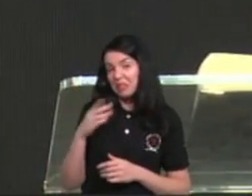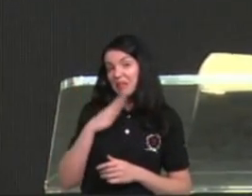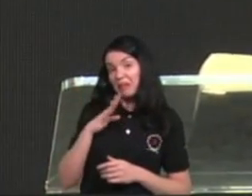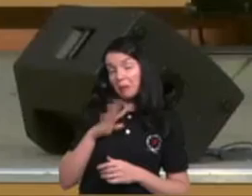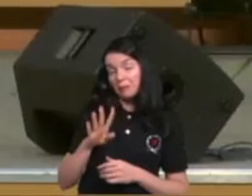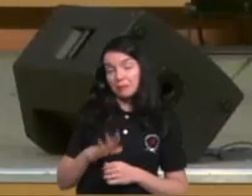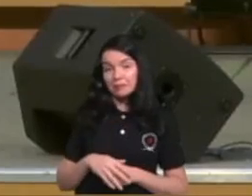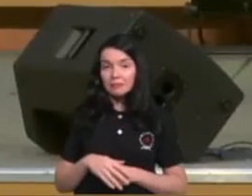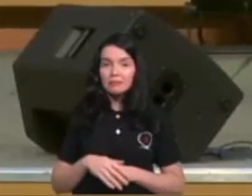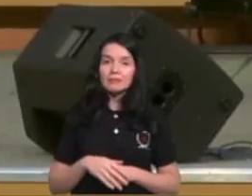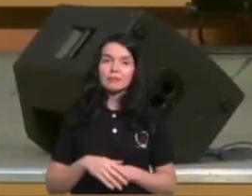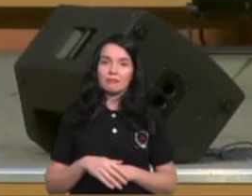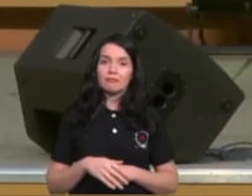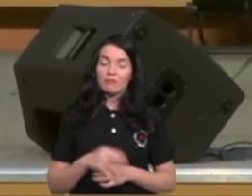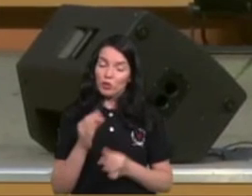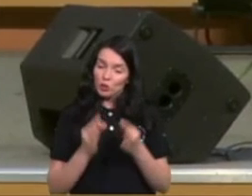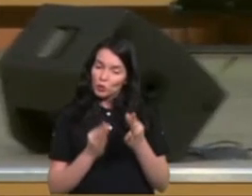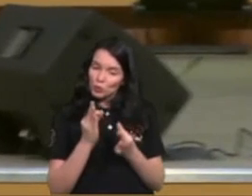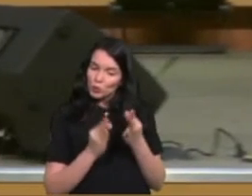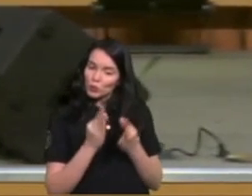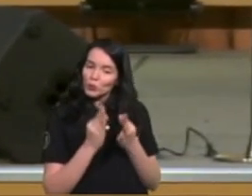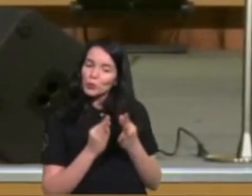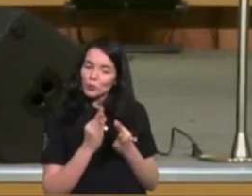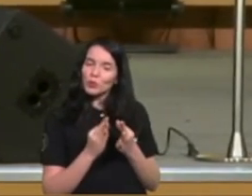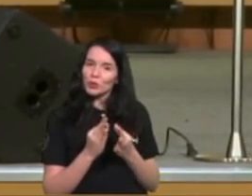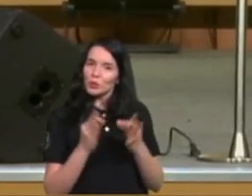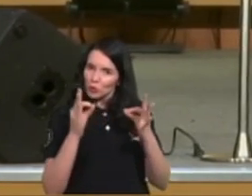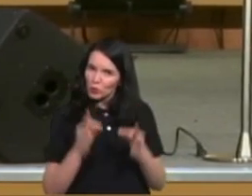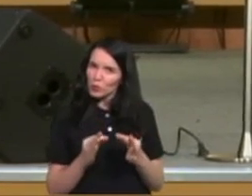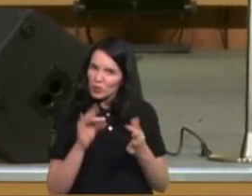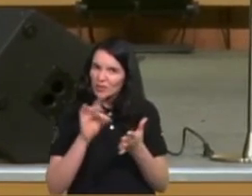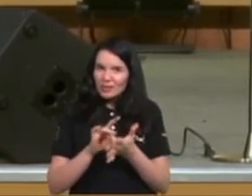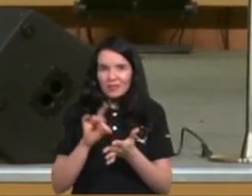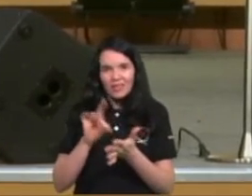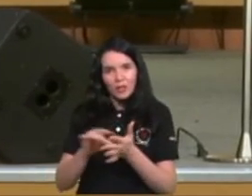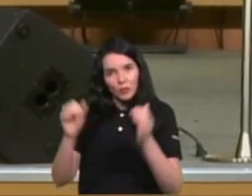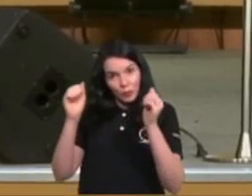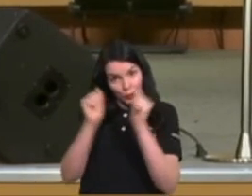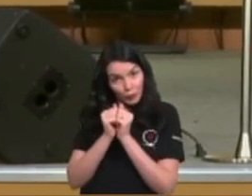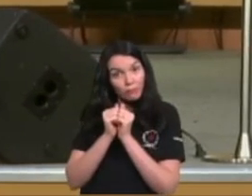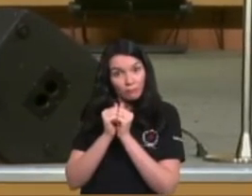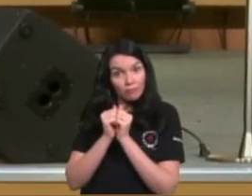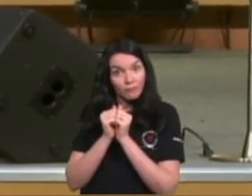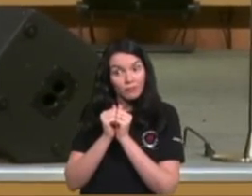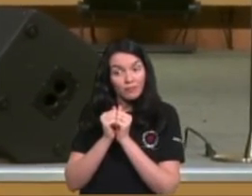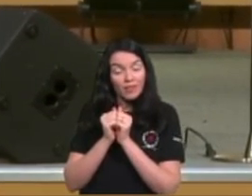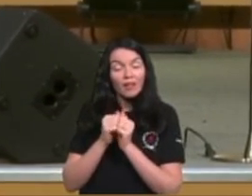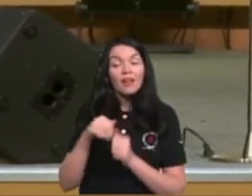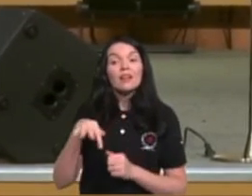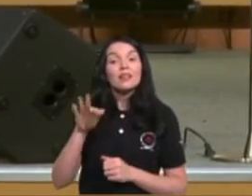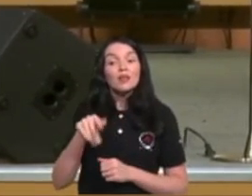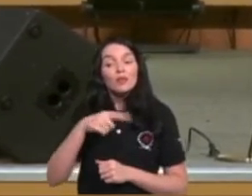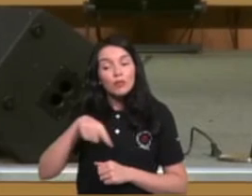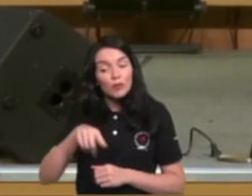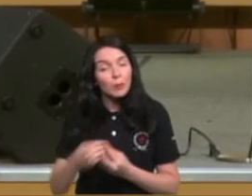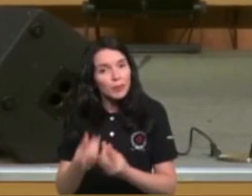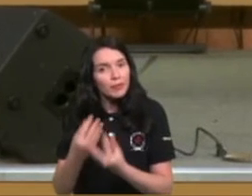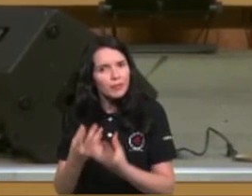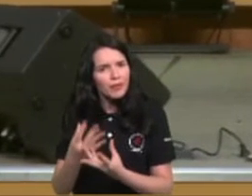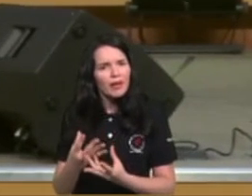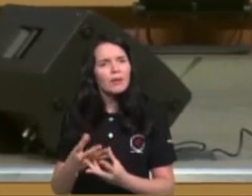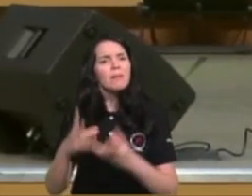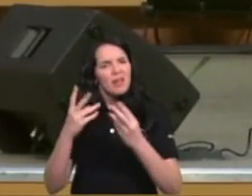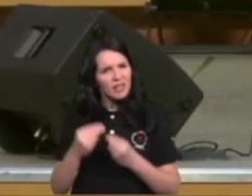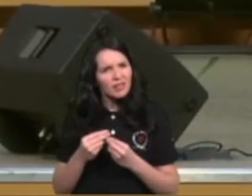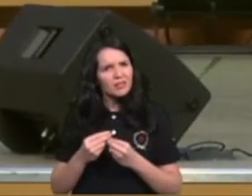legalzinho e os juízos do senhor são justos e verdadeiros juntamente quem for para o inferno é porque merecem para o